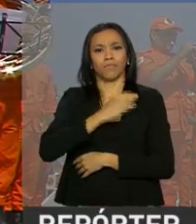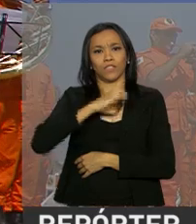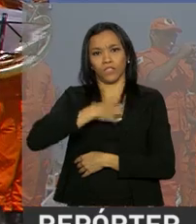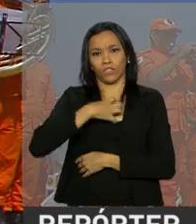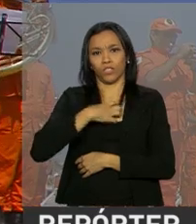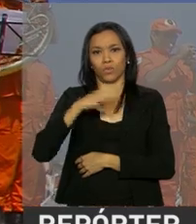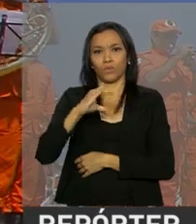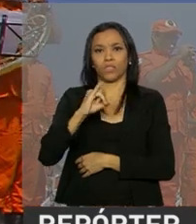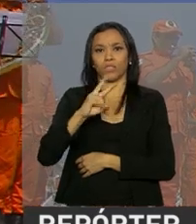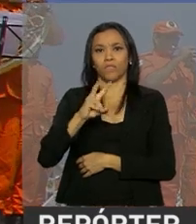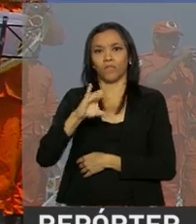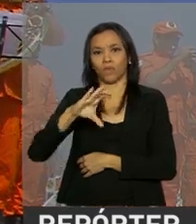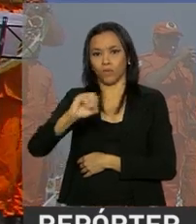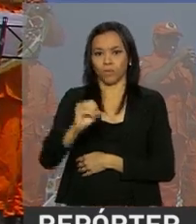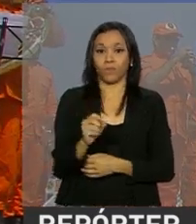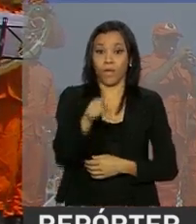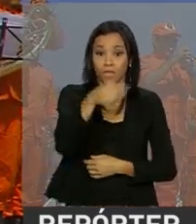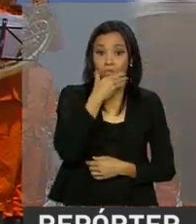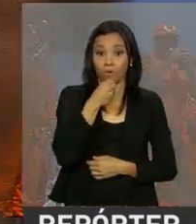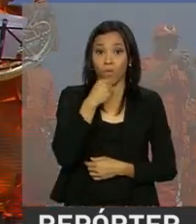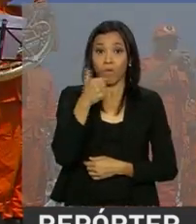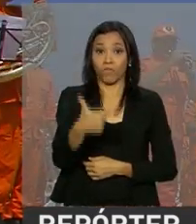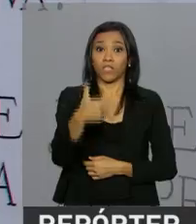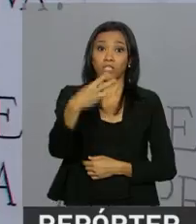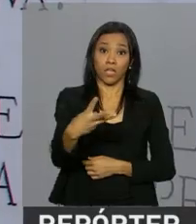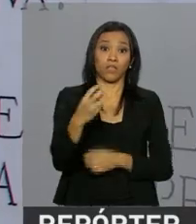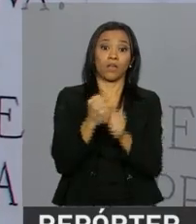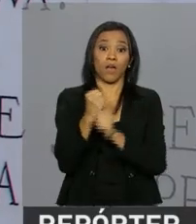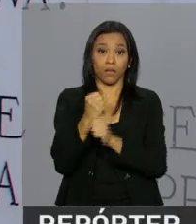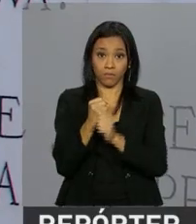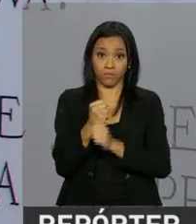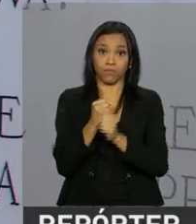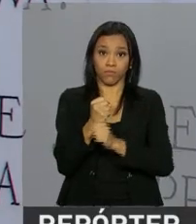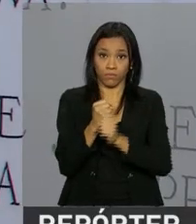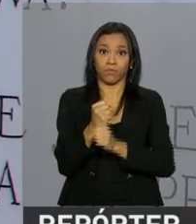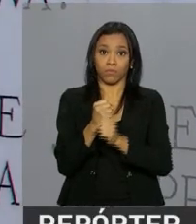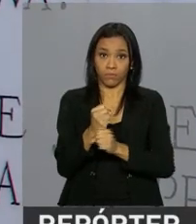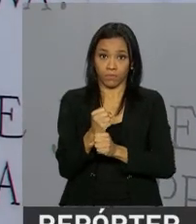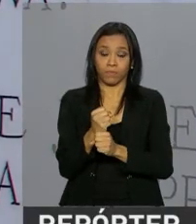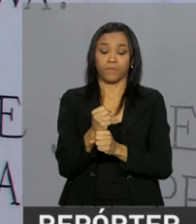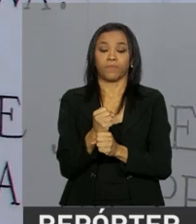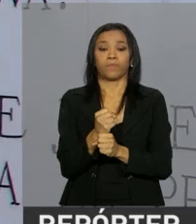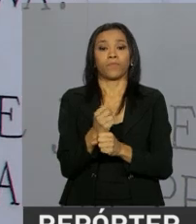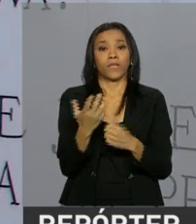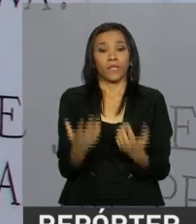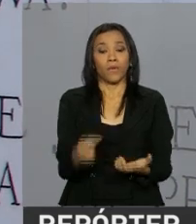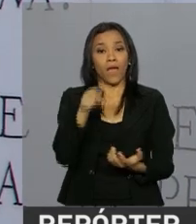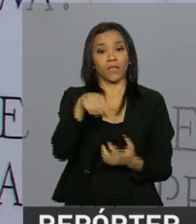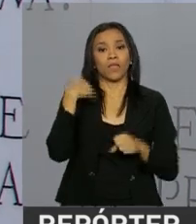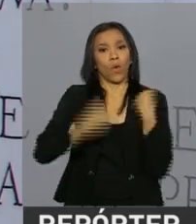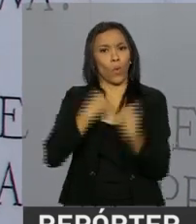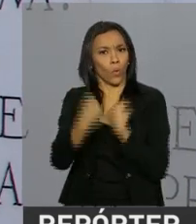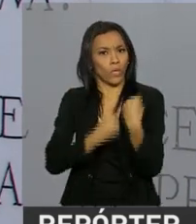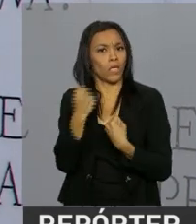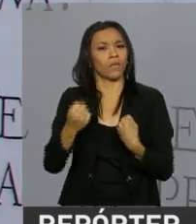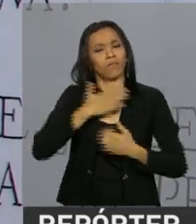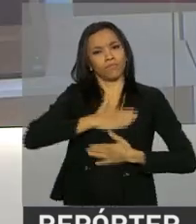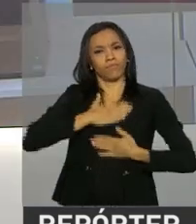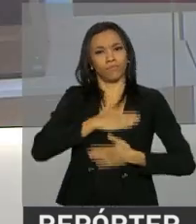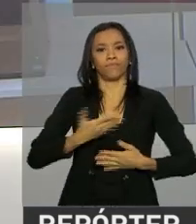Francisco participa do evento há 23 anos. Em amor à pátria, a gente faz tudo. Então, essa corrida, para mim, é uma